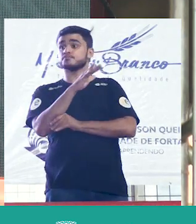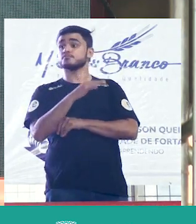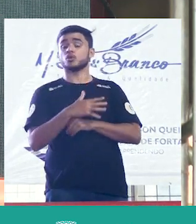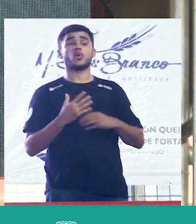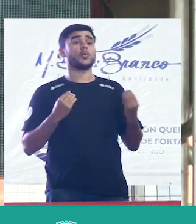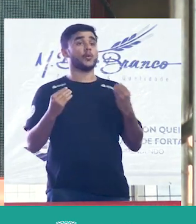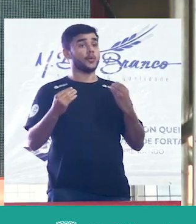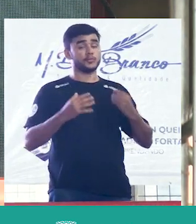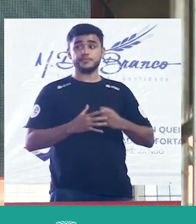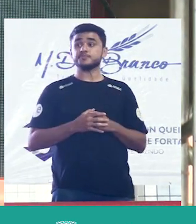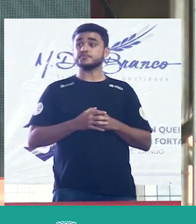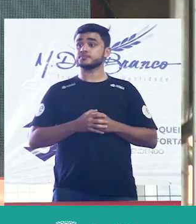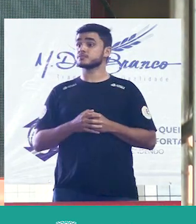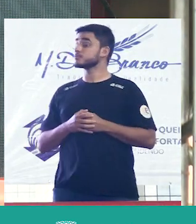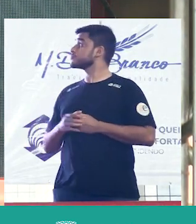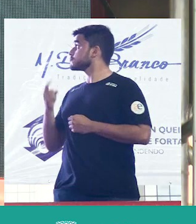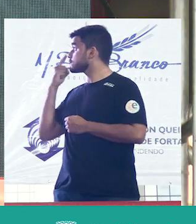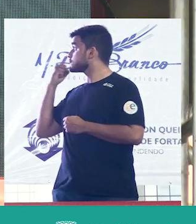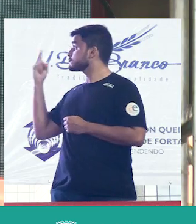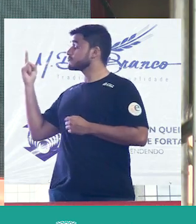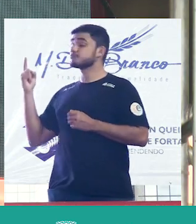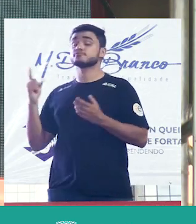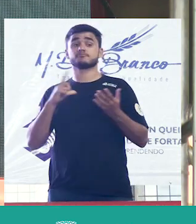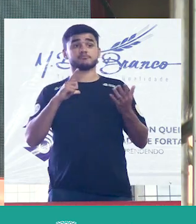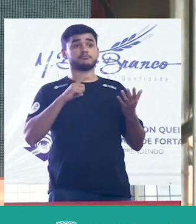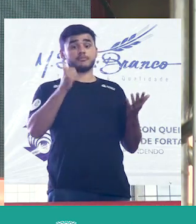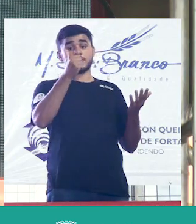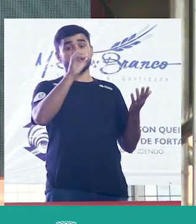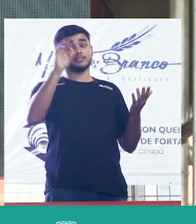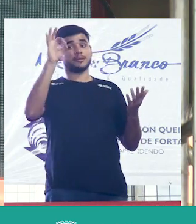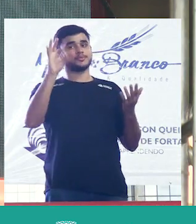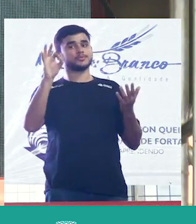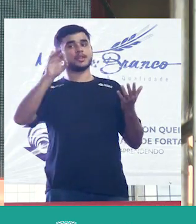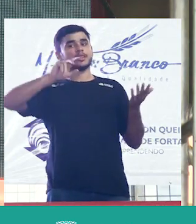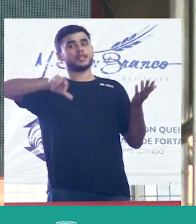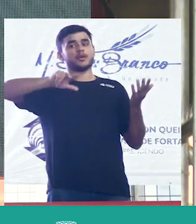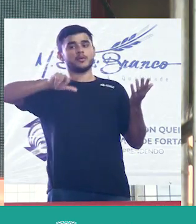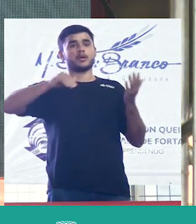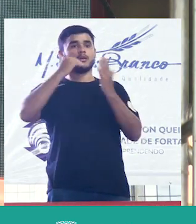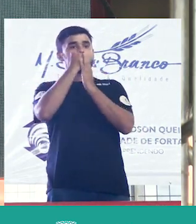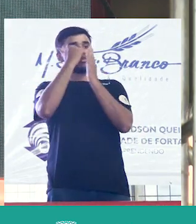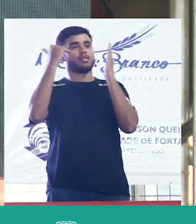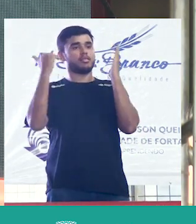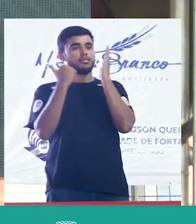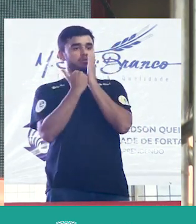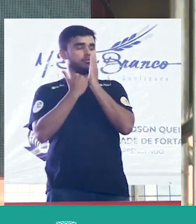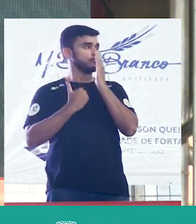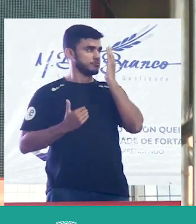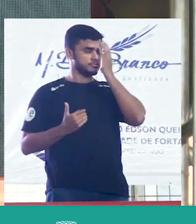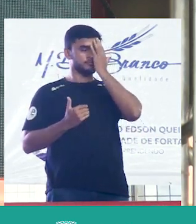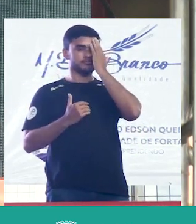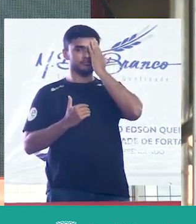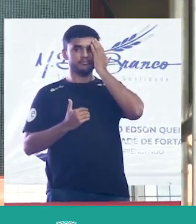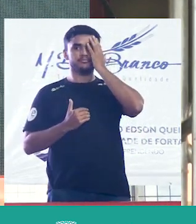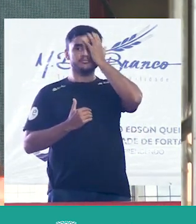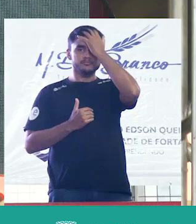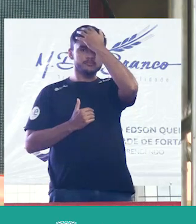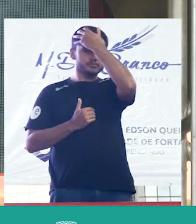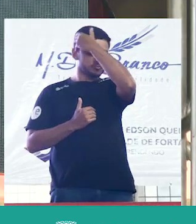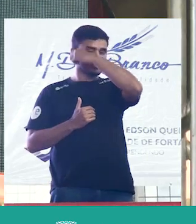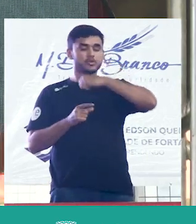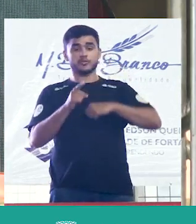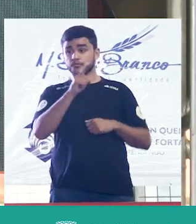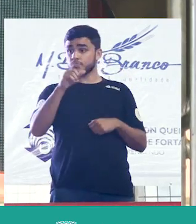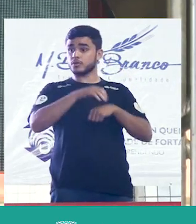o rendimento, então supõe-se que o rendimento dela não foi 100%, foi menos. Significa que a massa que você